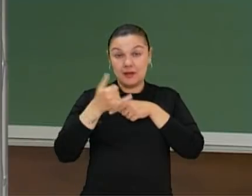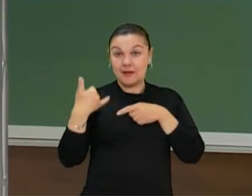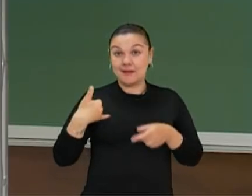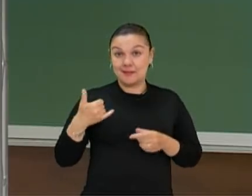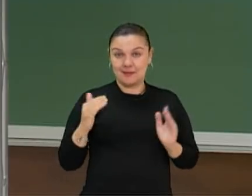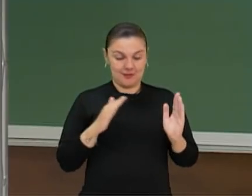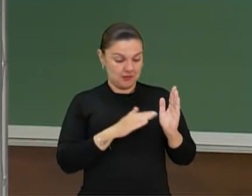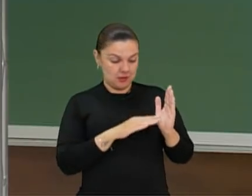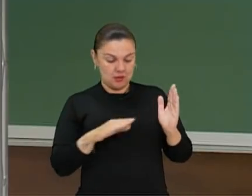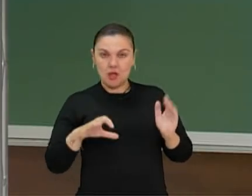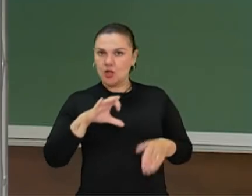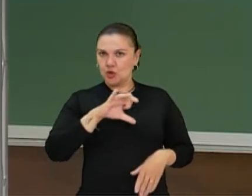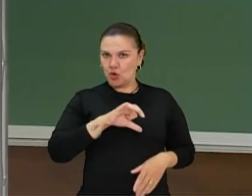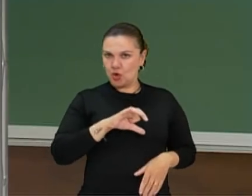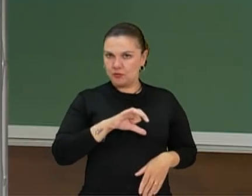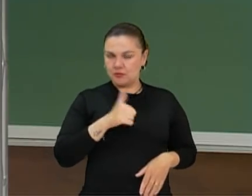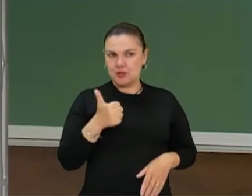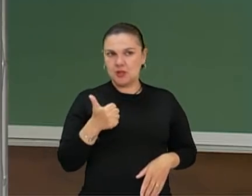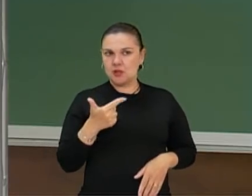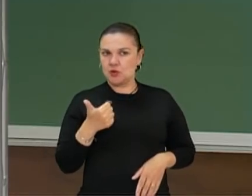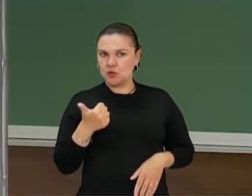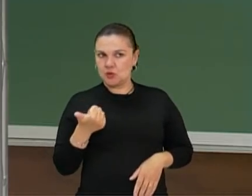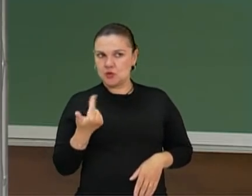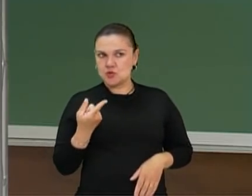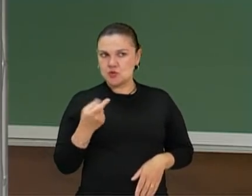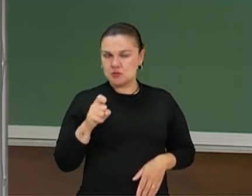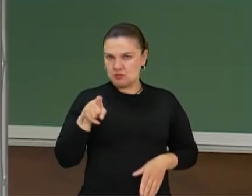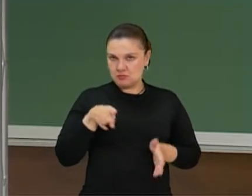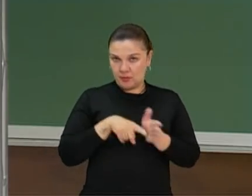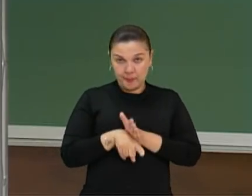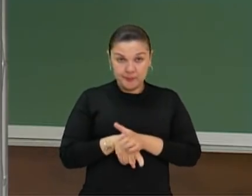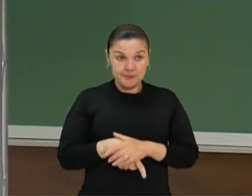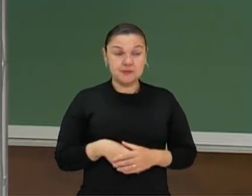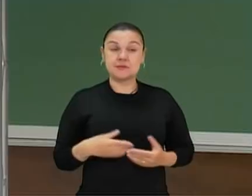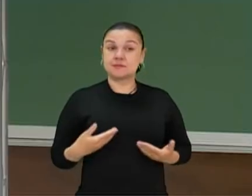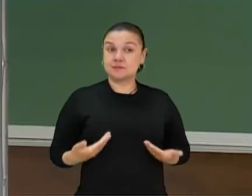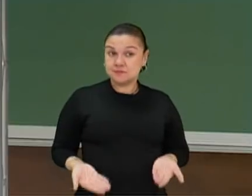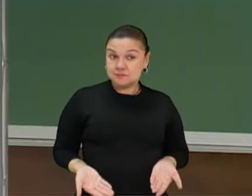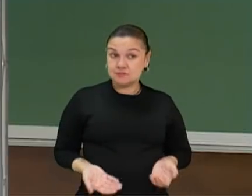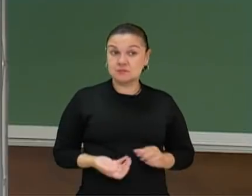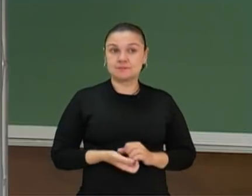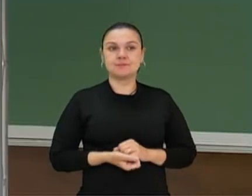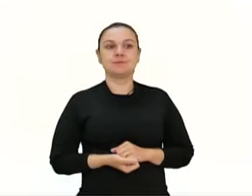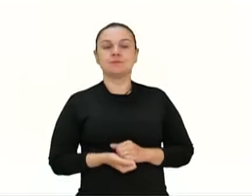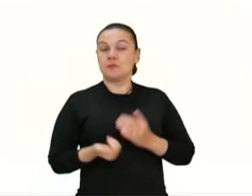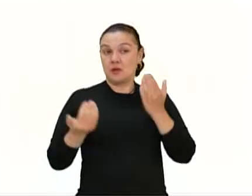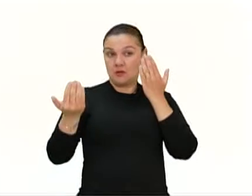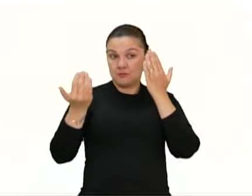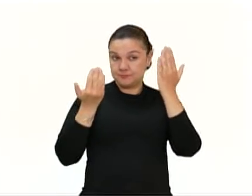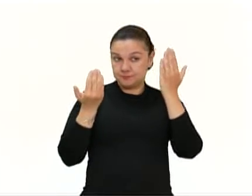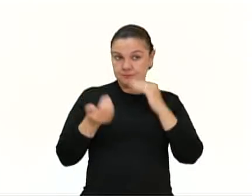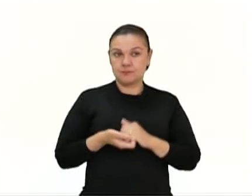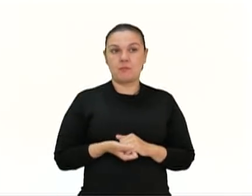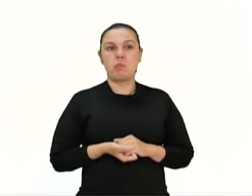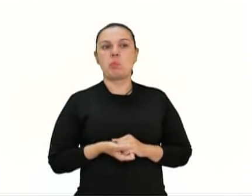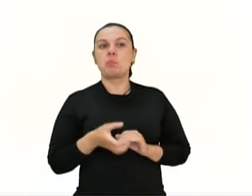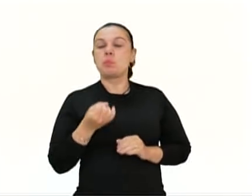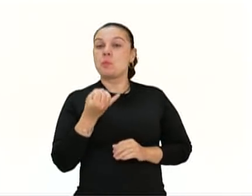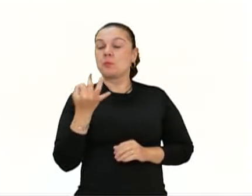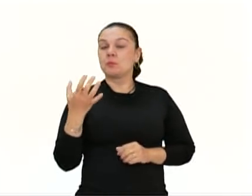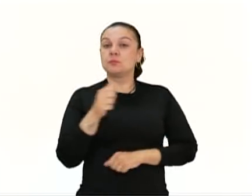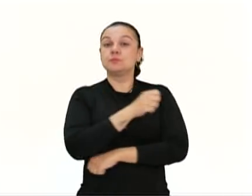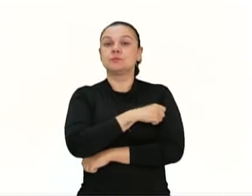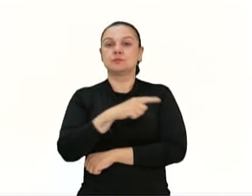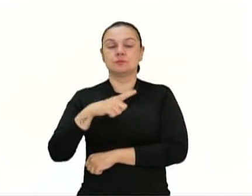Qual que está na moda? 9 anos, 12 anos, 18 anos? Essa é a pergunta. Então, vamos ver lá? Vamos analisar o gráfico? Ó, quantos alunos têm